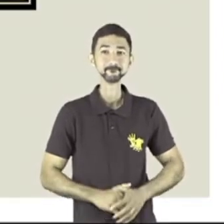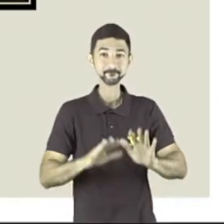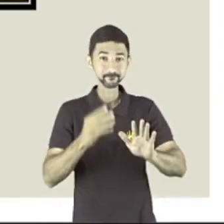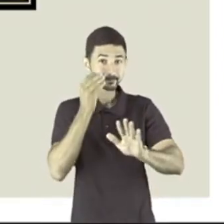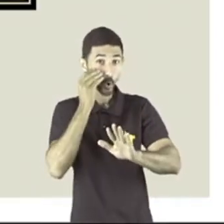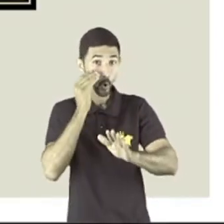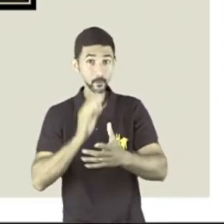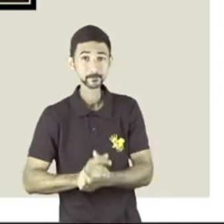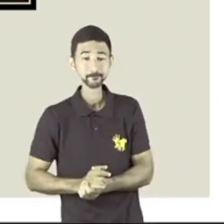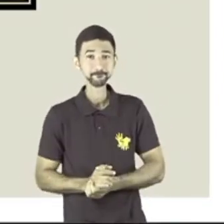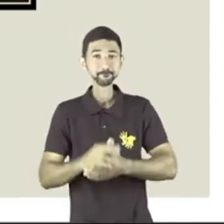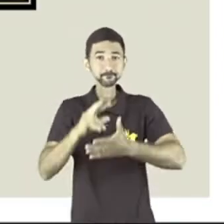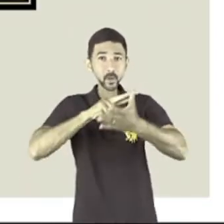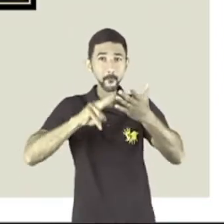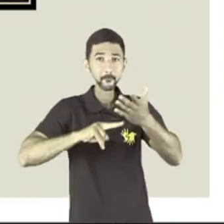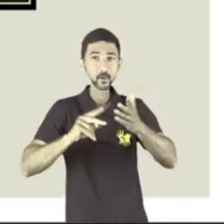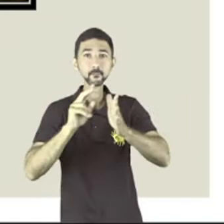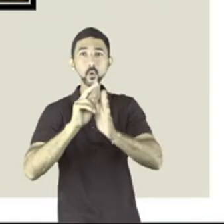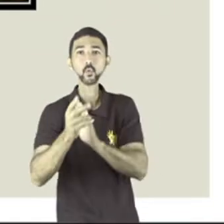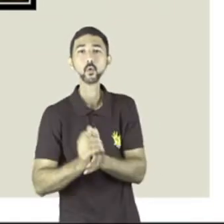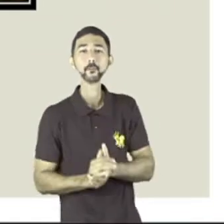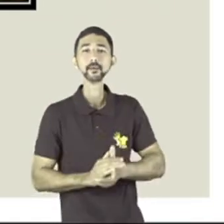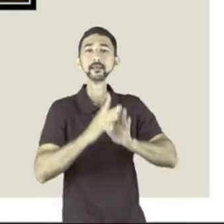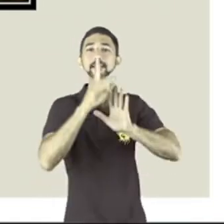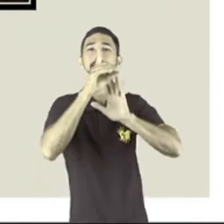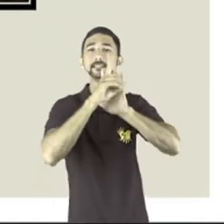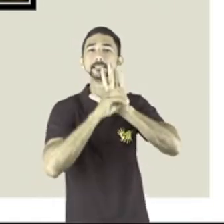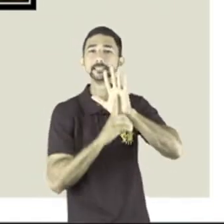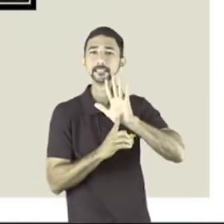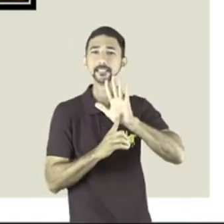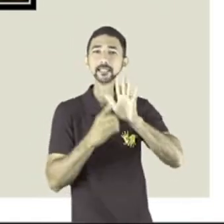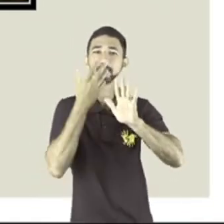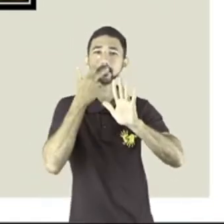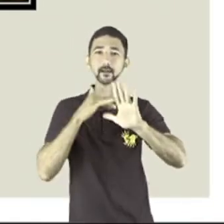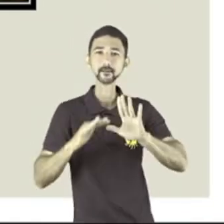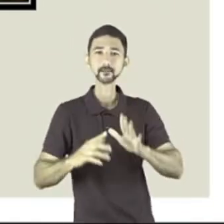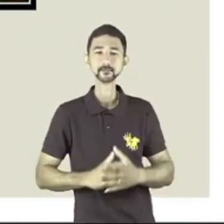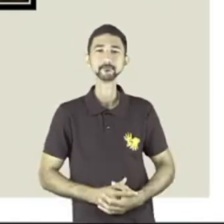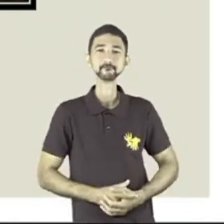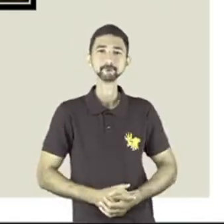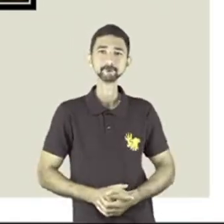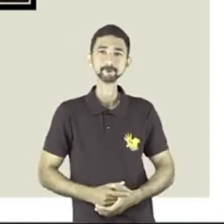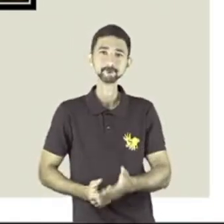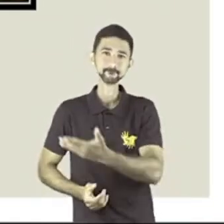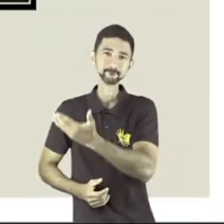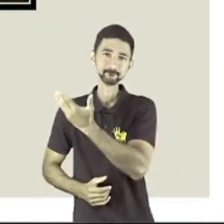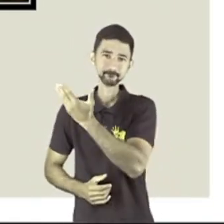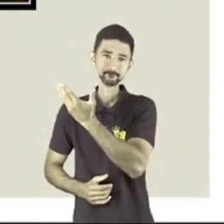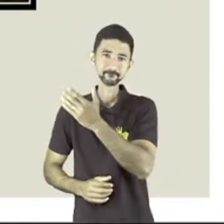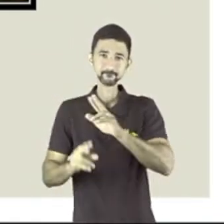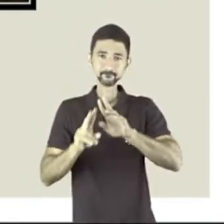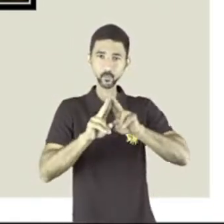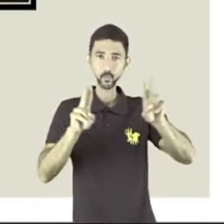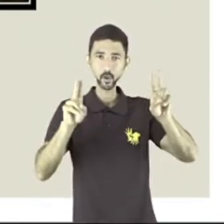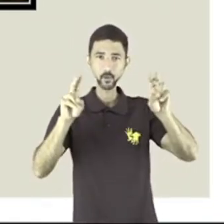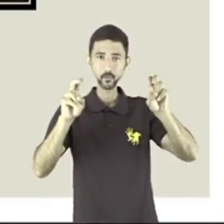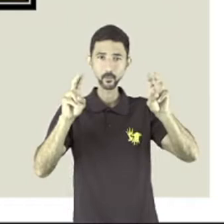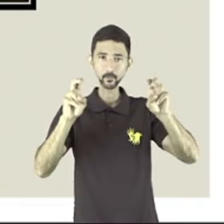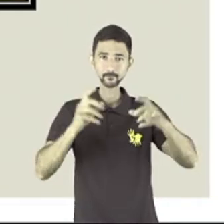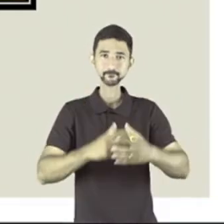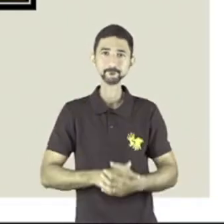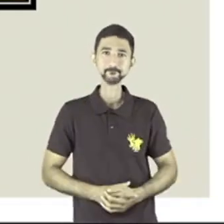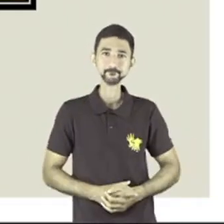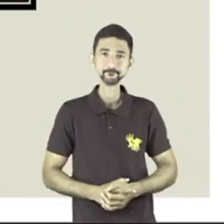Olha só, o poema ele se chama Os Direitos das Crianças. Aqui o nome do poema, tá? E